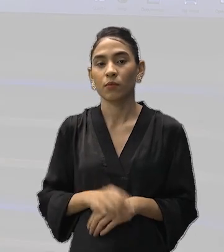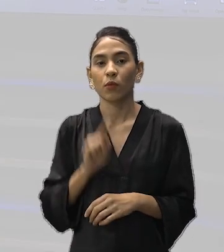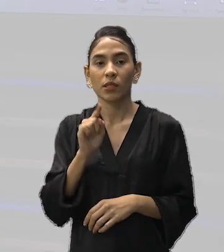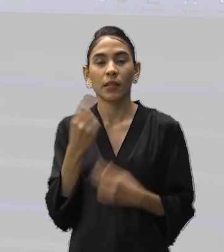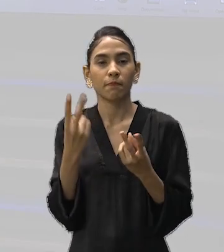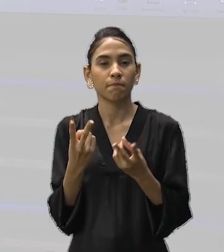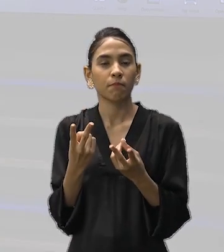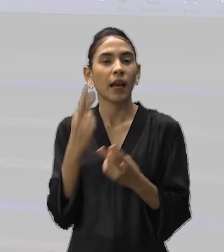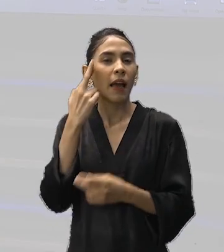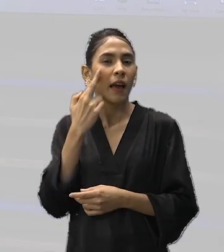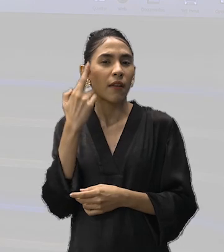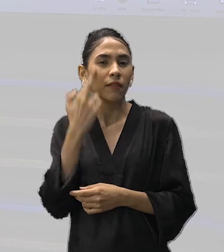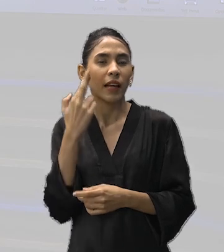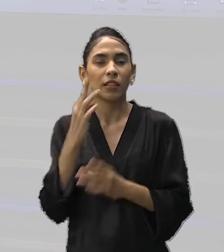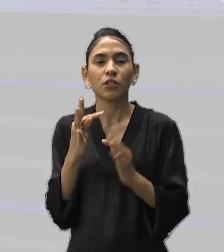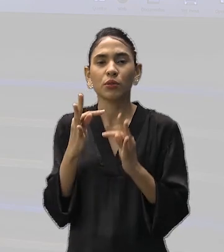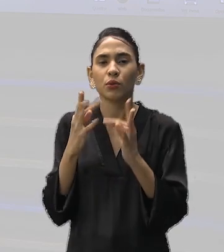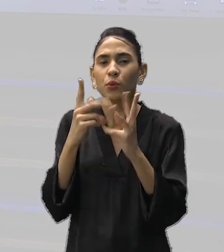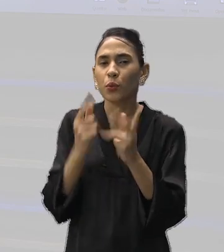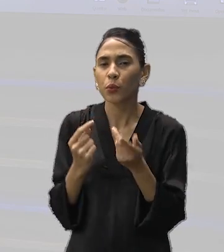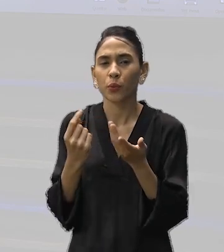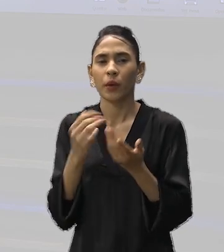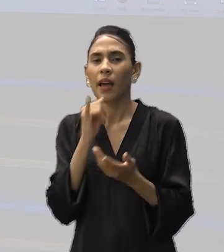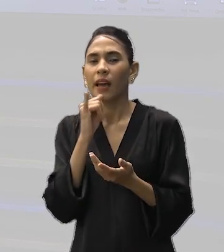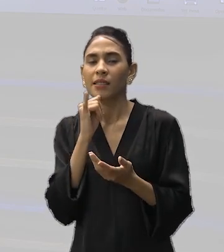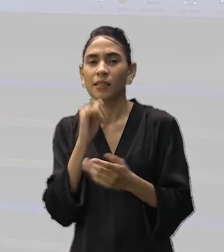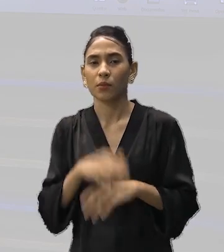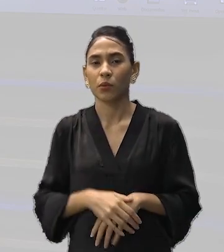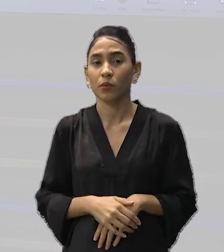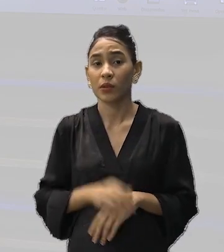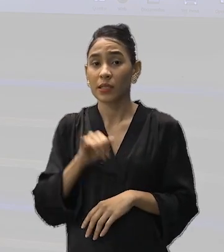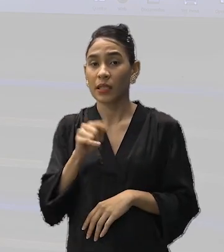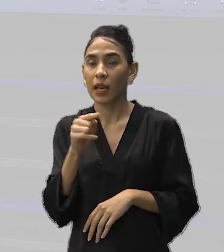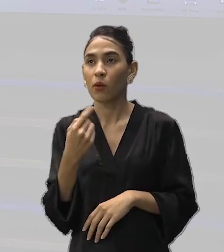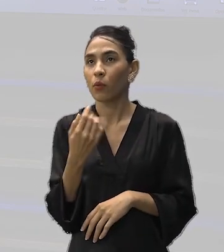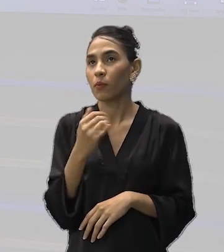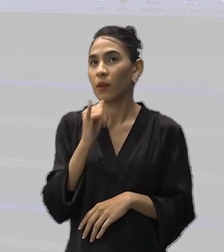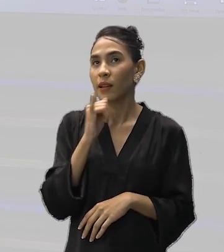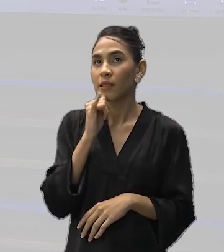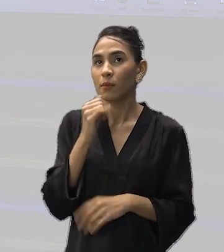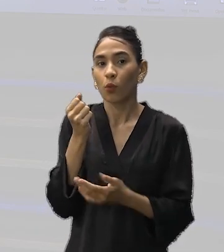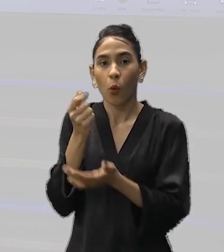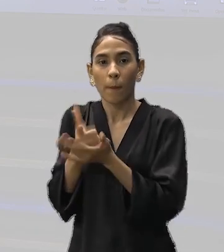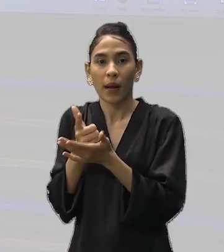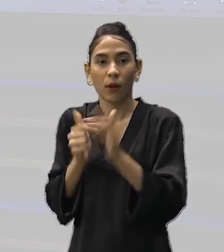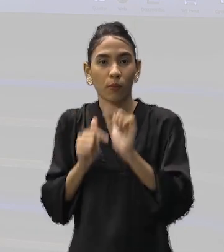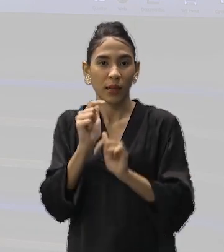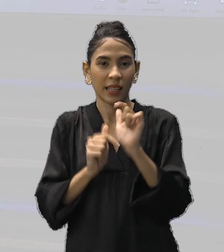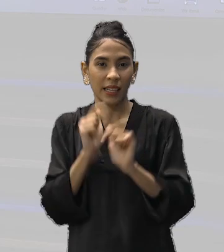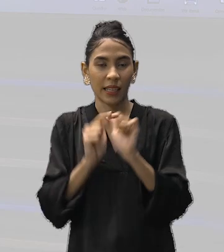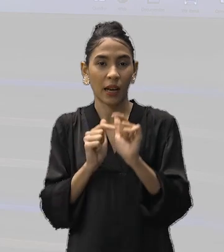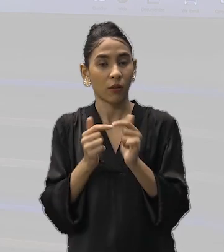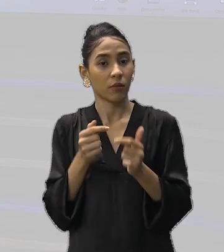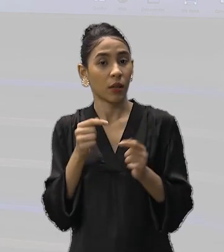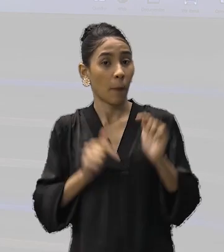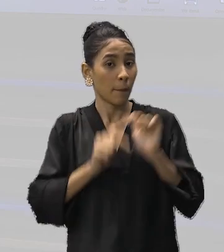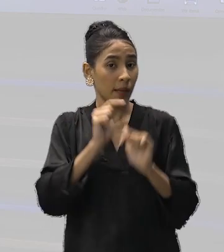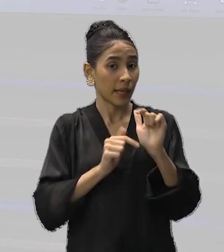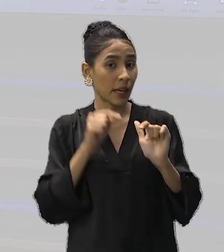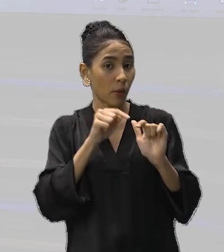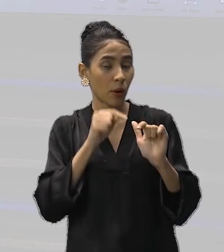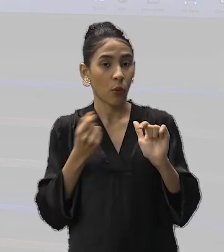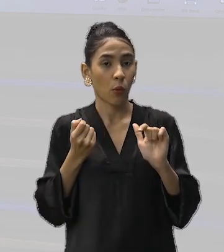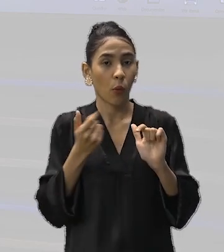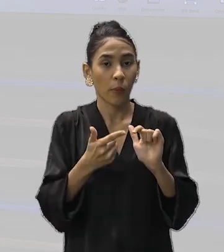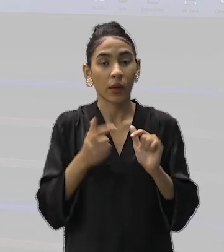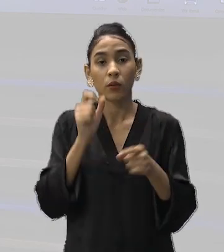passa a pensar no bem comum. Ou seja, se eu consumir um determinado objeto, esse objeto,